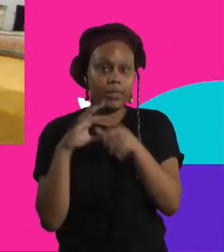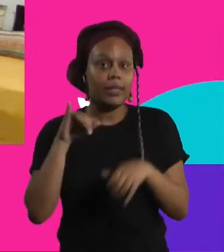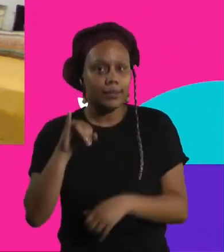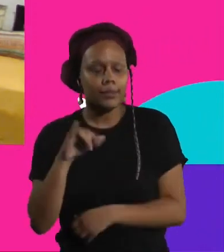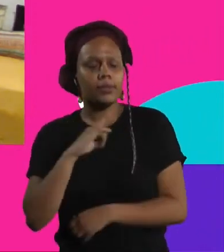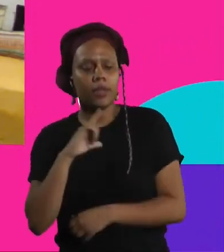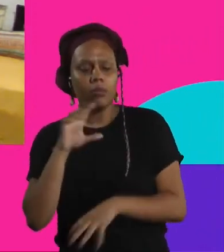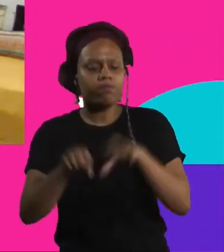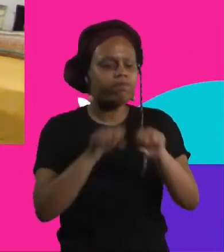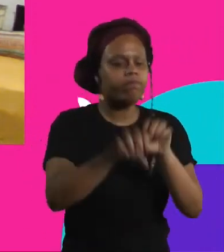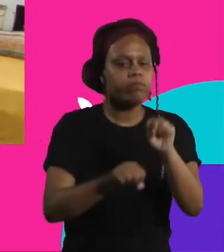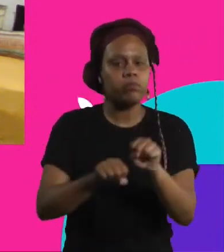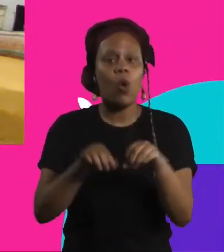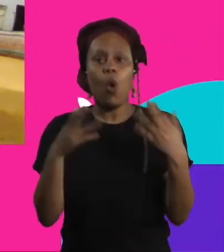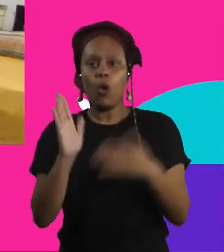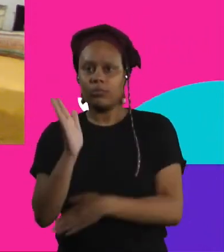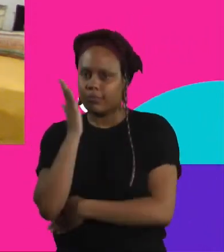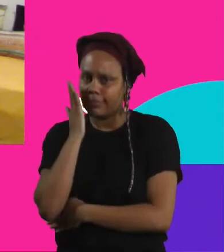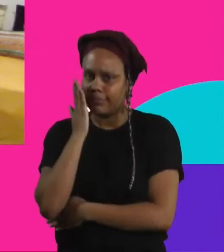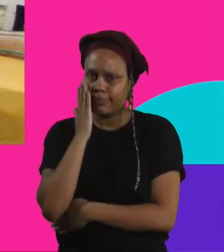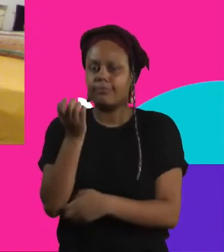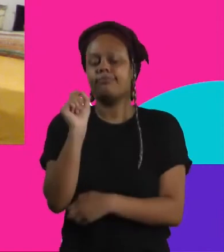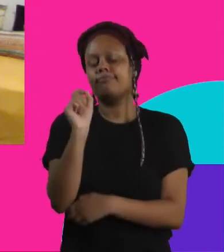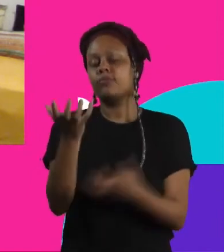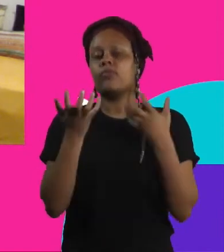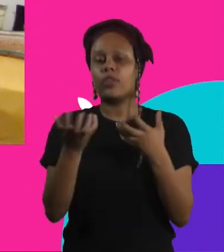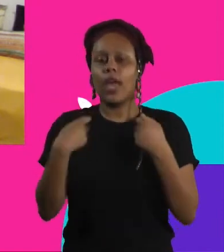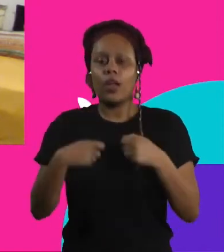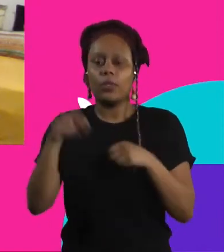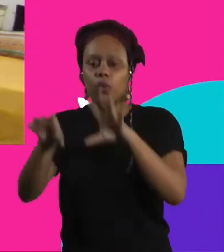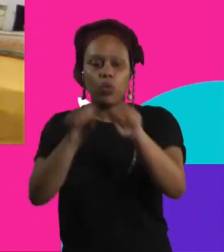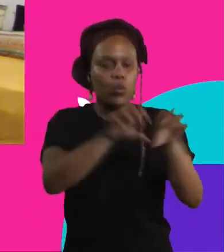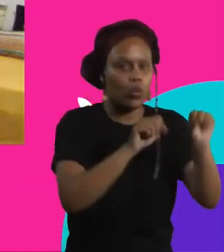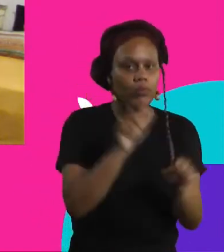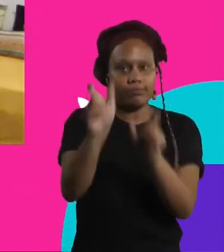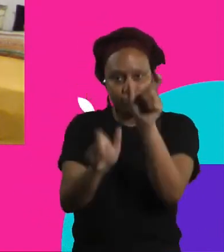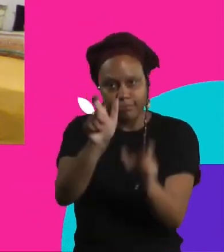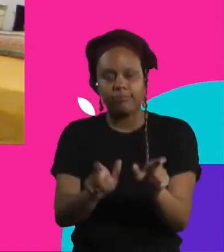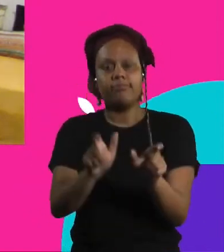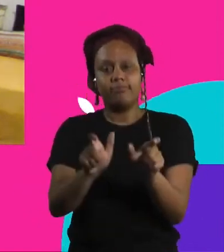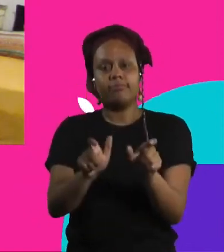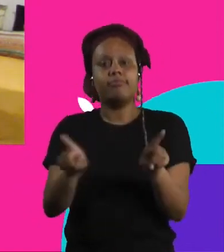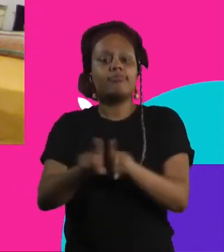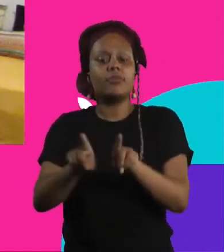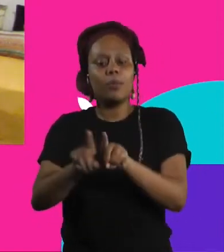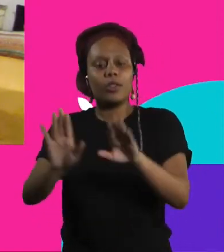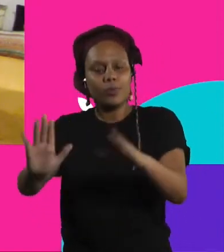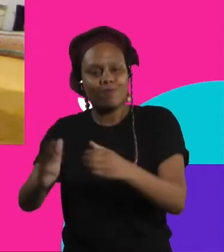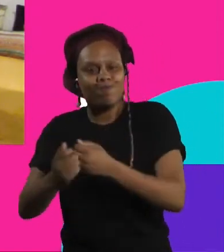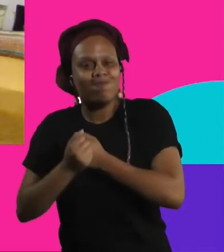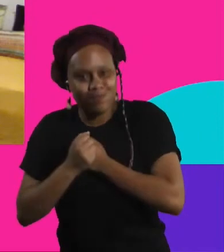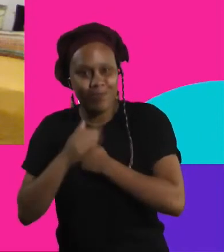nessa busca, mesmo se eu já sei o que eu quero, eu preciso fazer muito networking também, né? Então, abraçar a tecnologia, não tem a